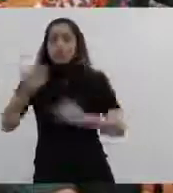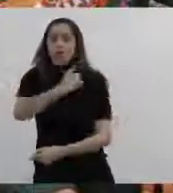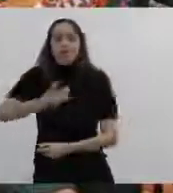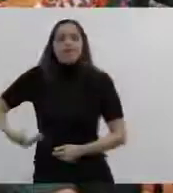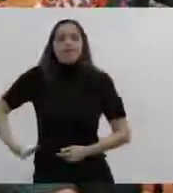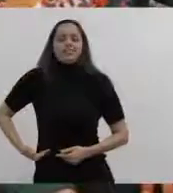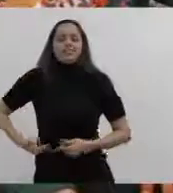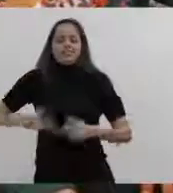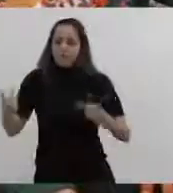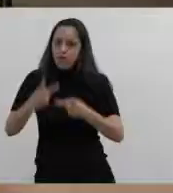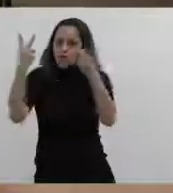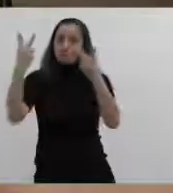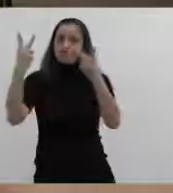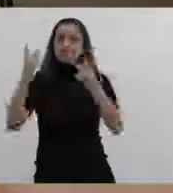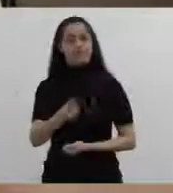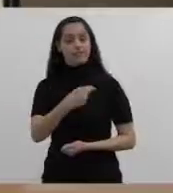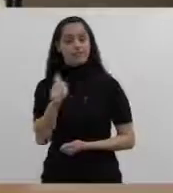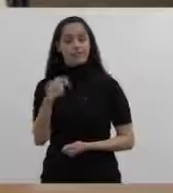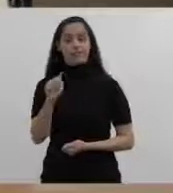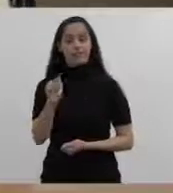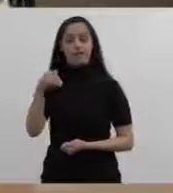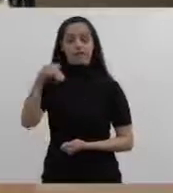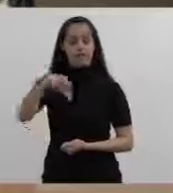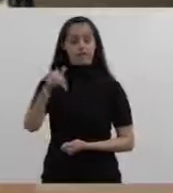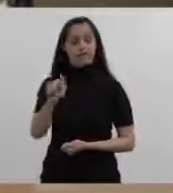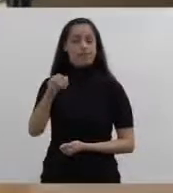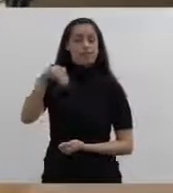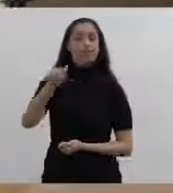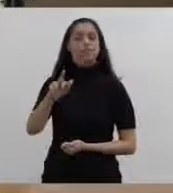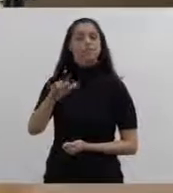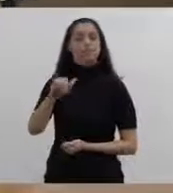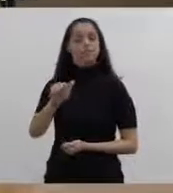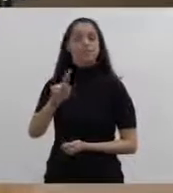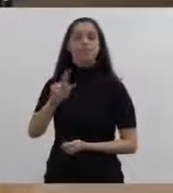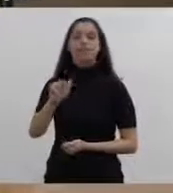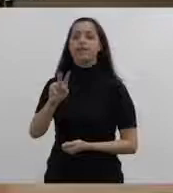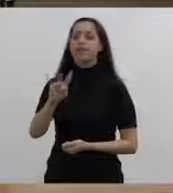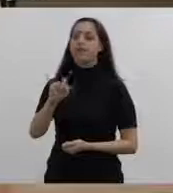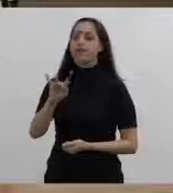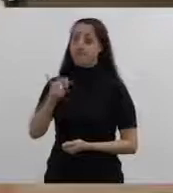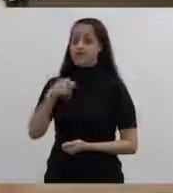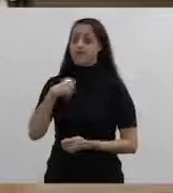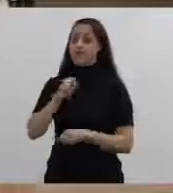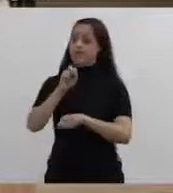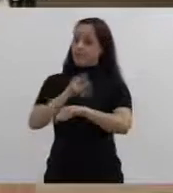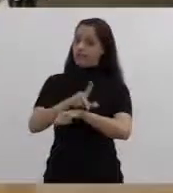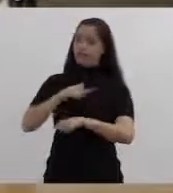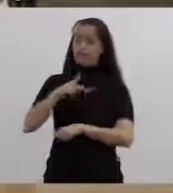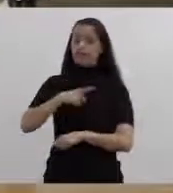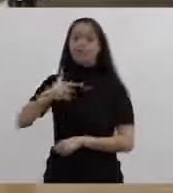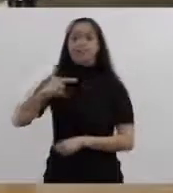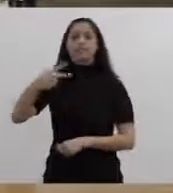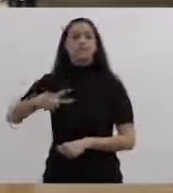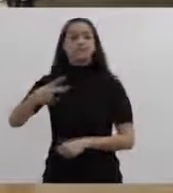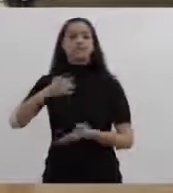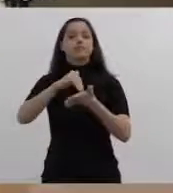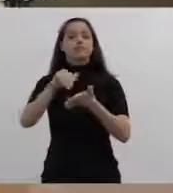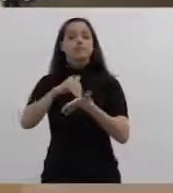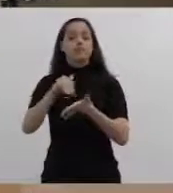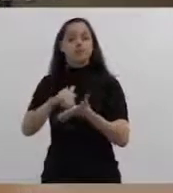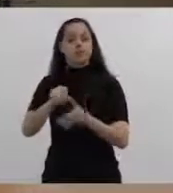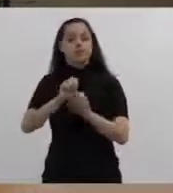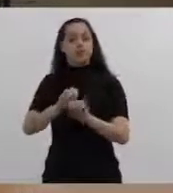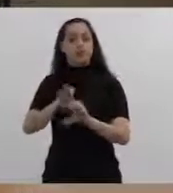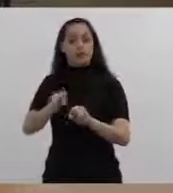acho que é ótimo, mas também precisa haver outra coisa, que é uma política de Estado forte. Meu nome é Ana Maria Ravaglia, sou subsecretária